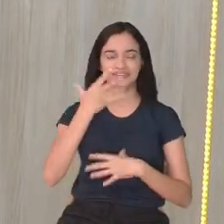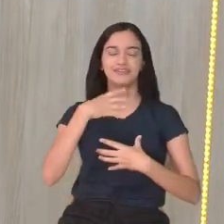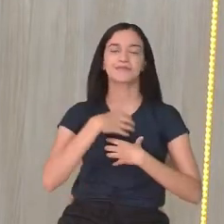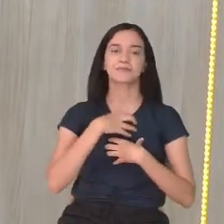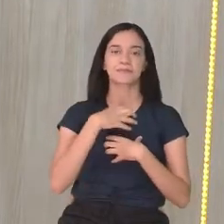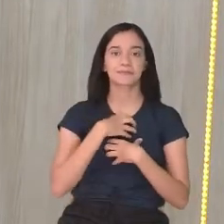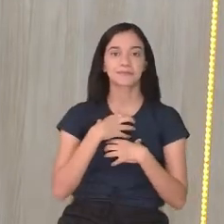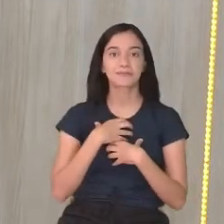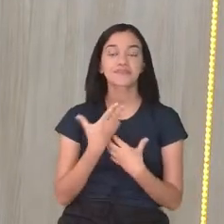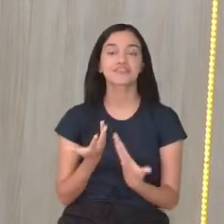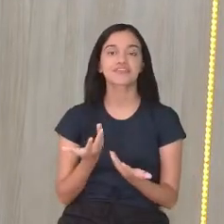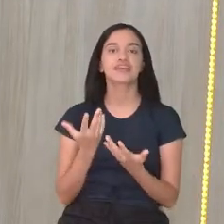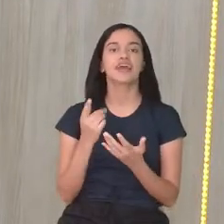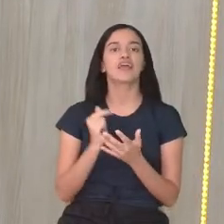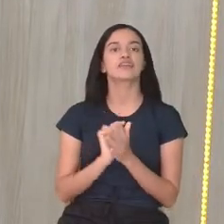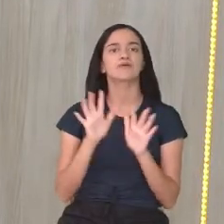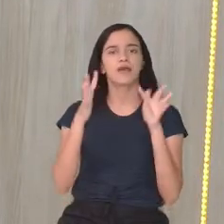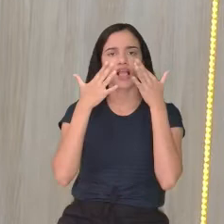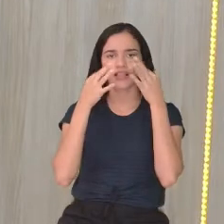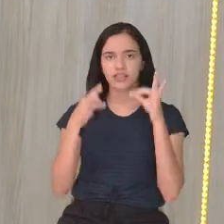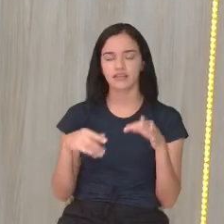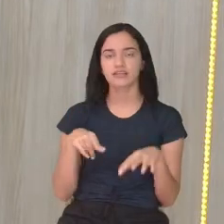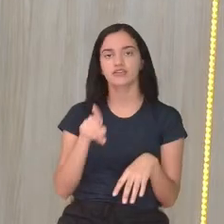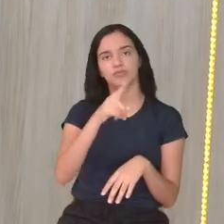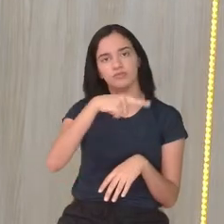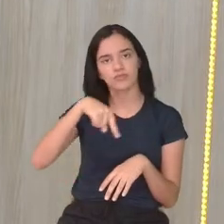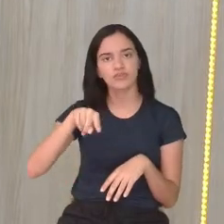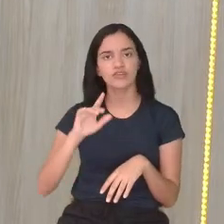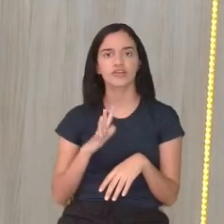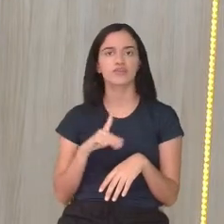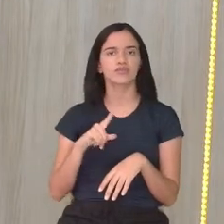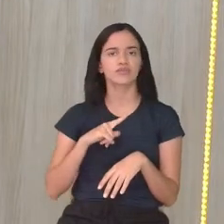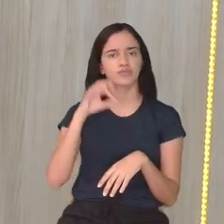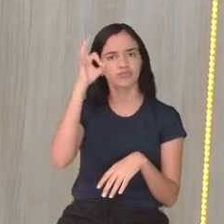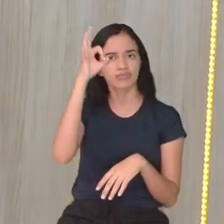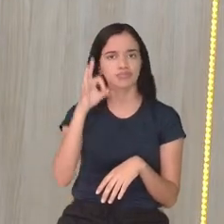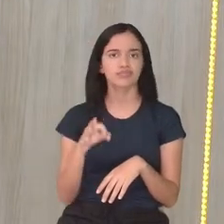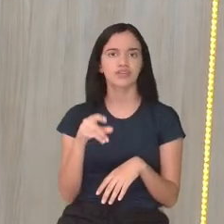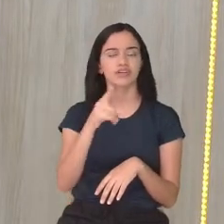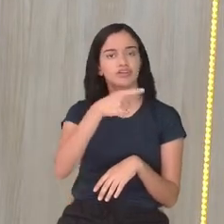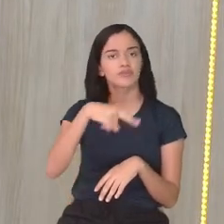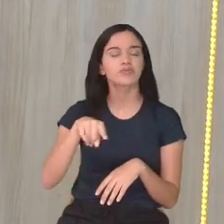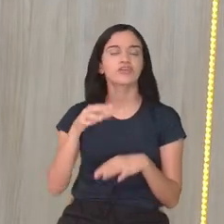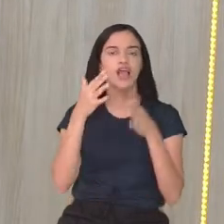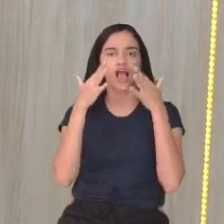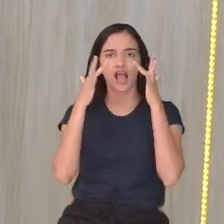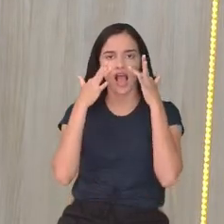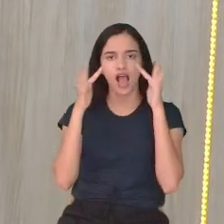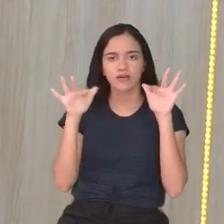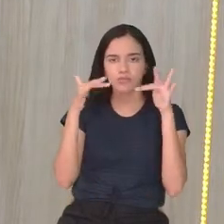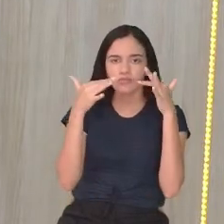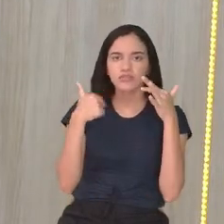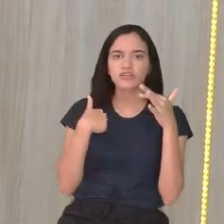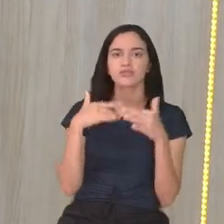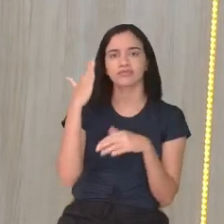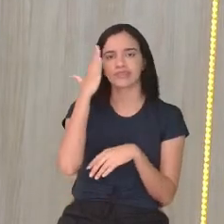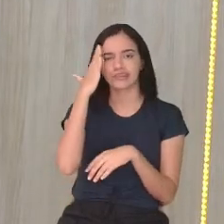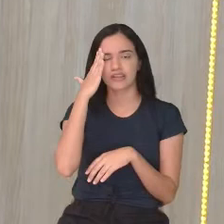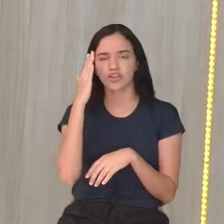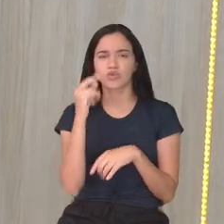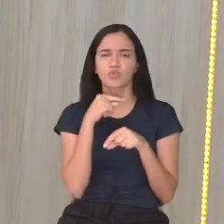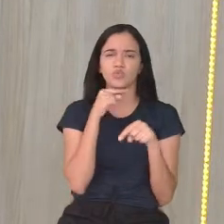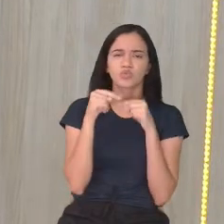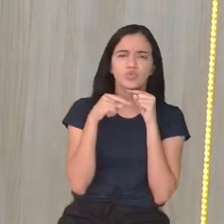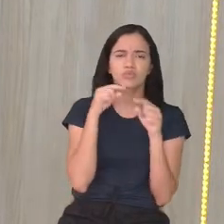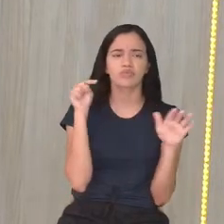audiência, né? Pela audiência e atenção. Eu tenho certeza que vocês aí prestaram atenção, entenderam. Qualquer dúvida, vai lá, fala